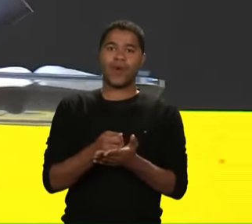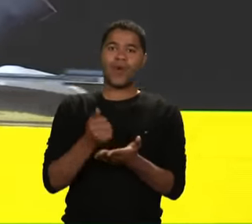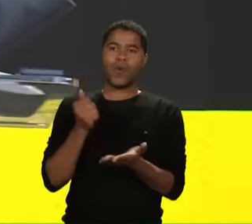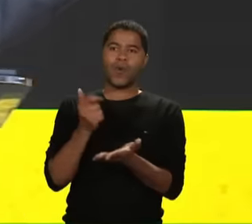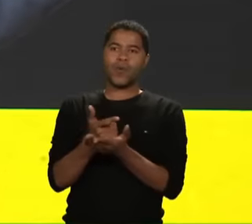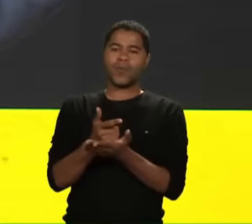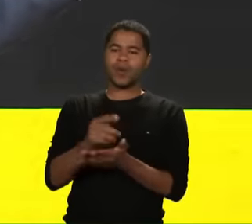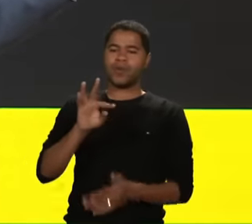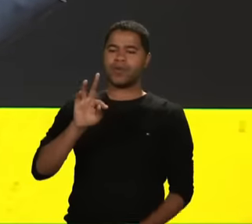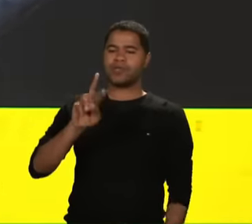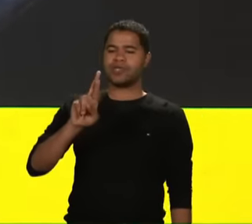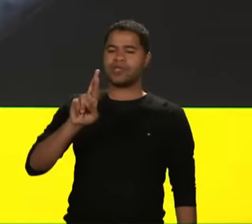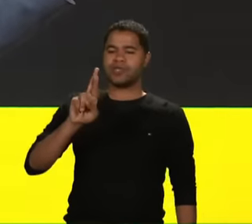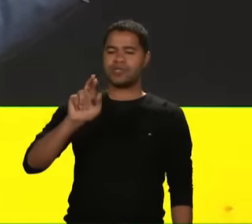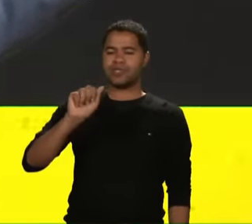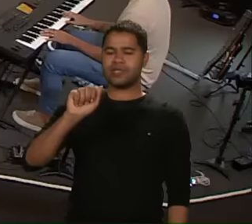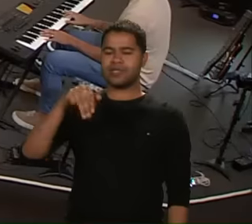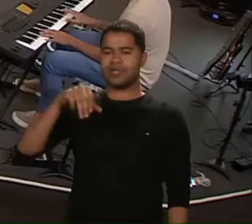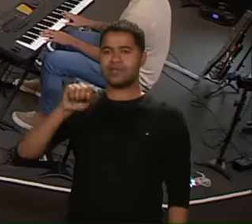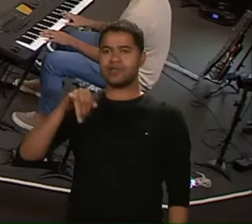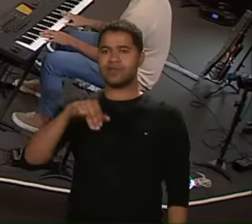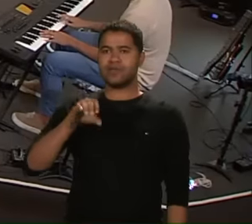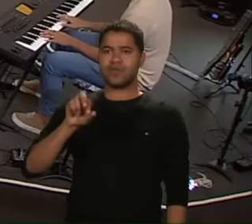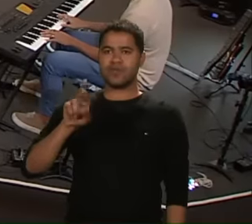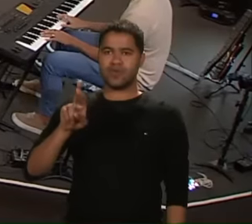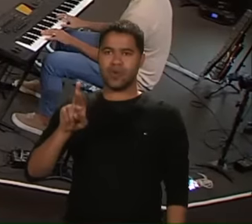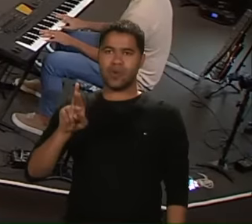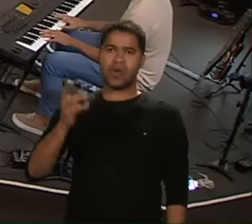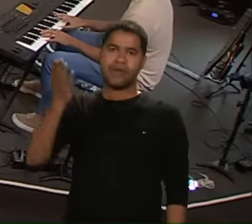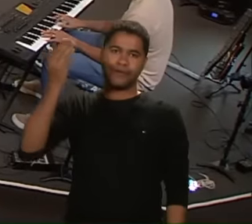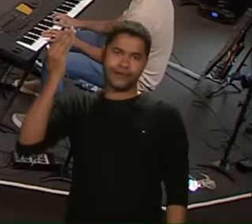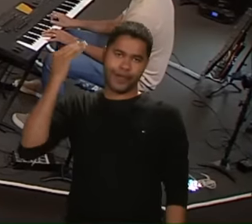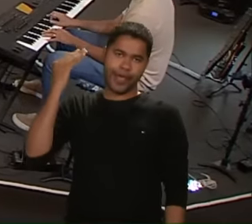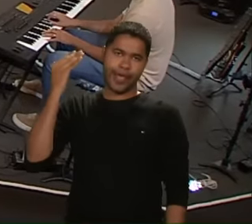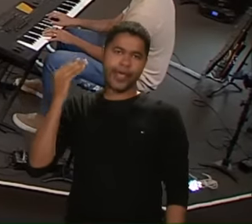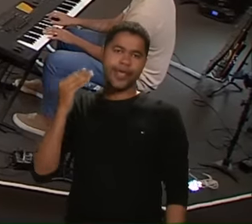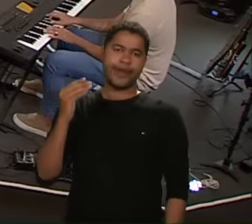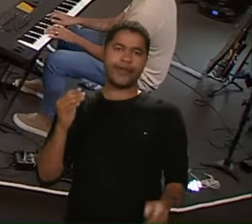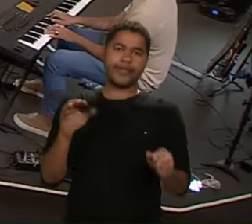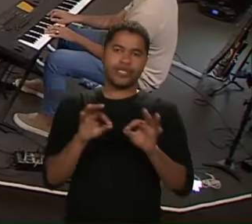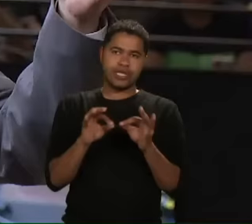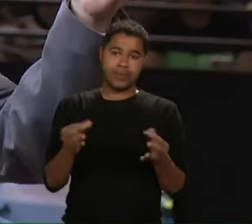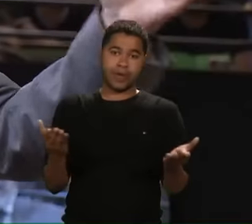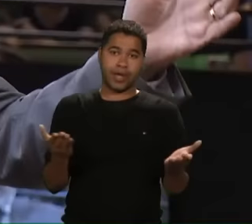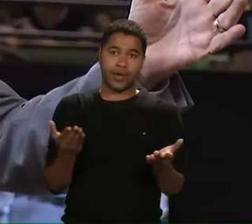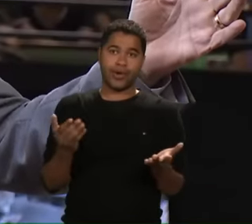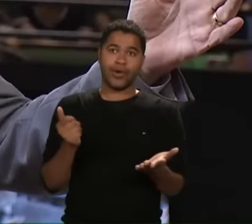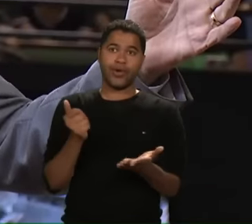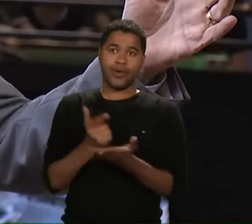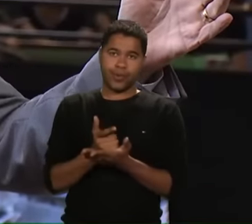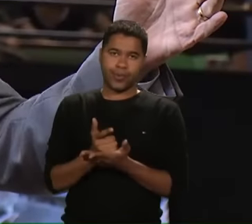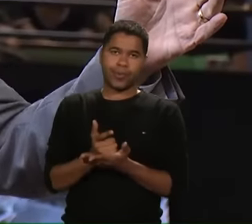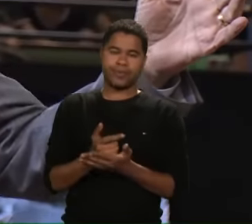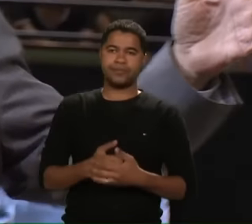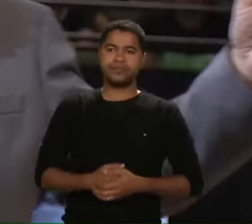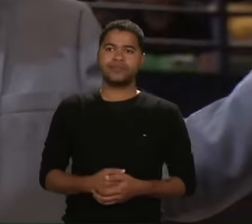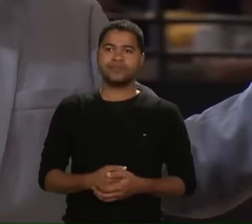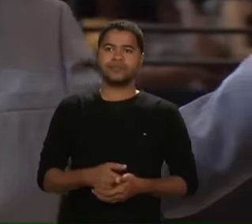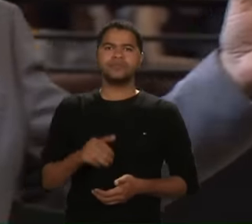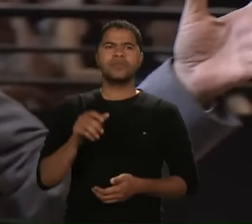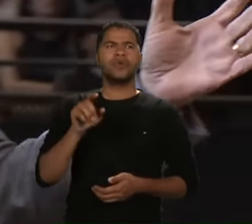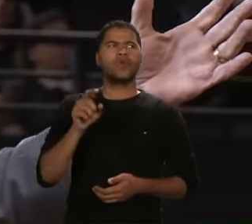transmissor. Nossa rádio, a potência dela era pequena. Agora temos que comprar esse transmissor.